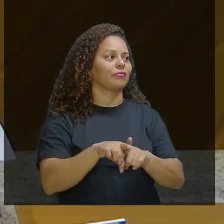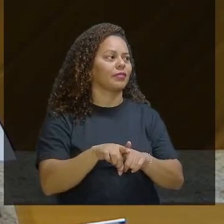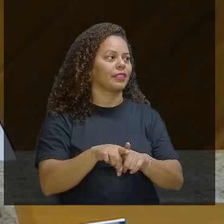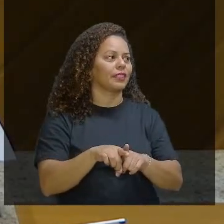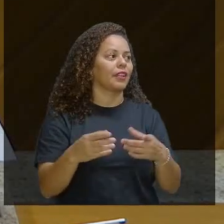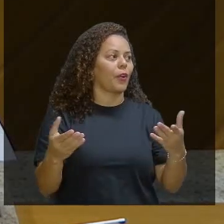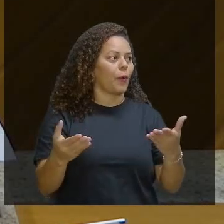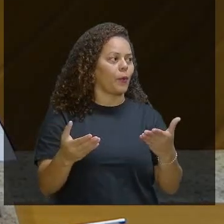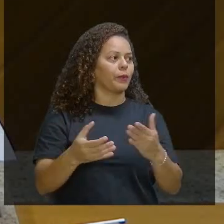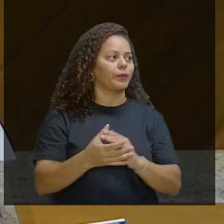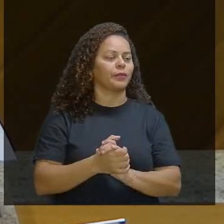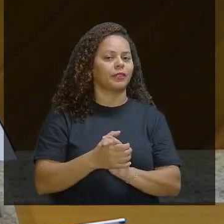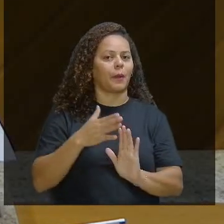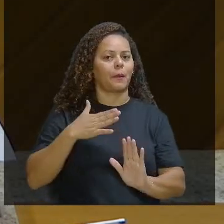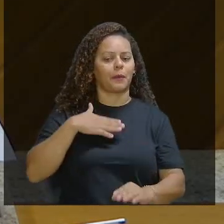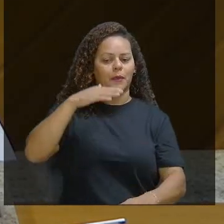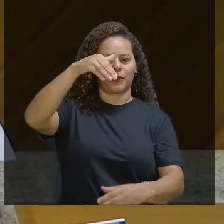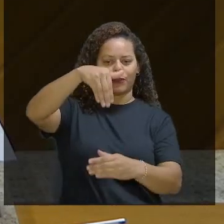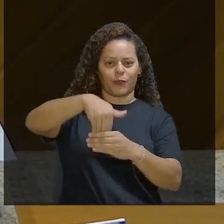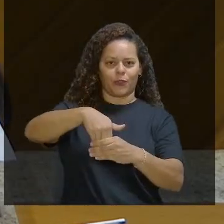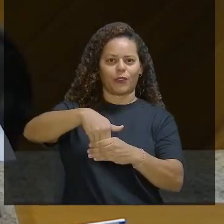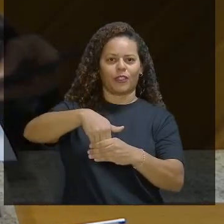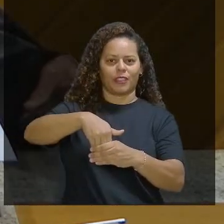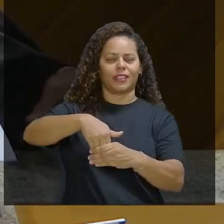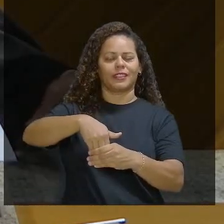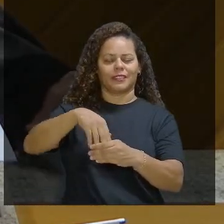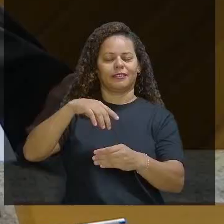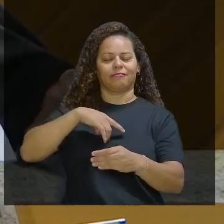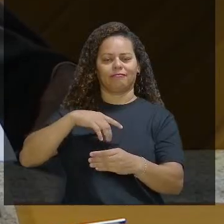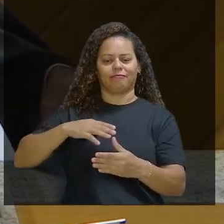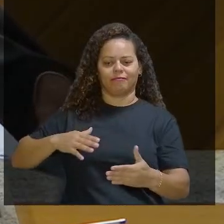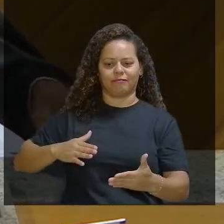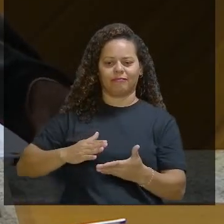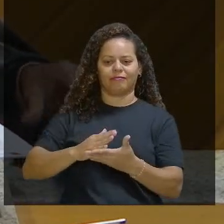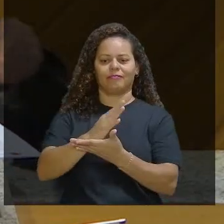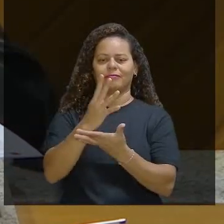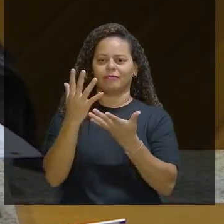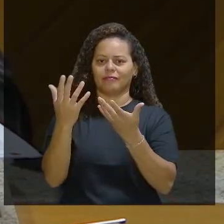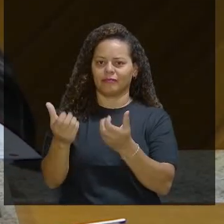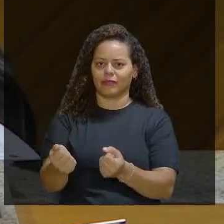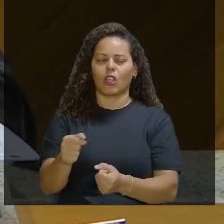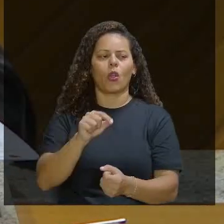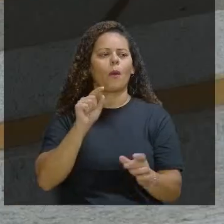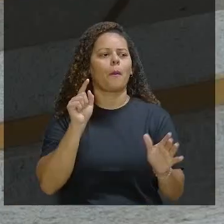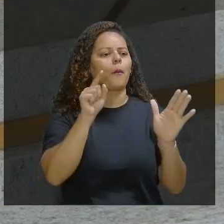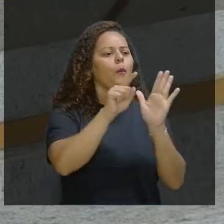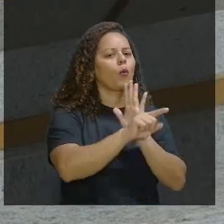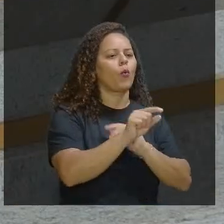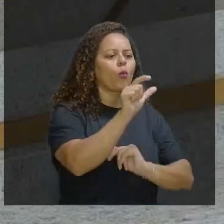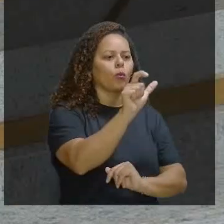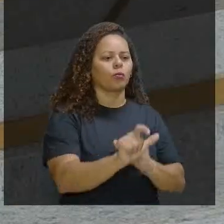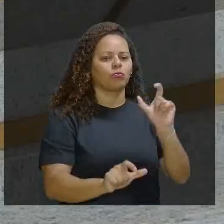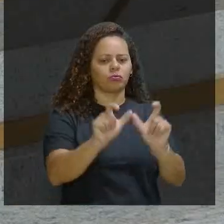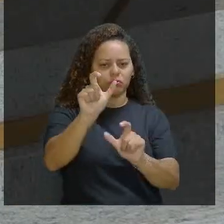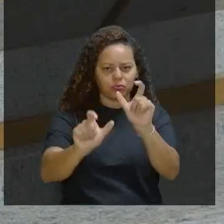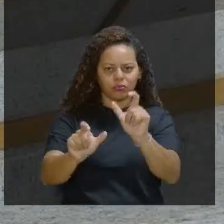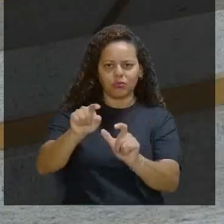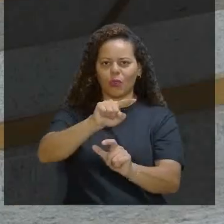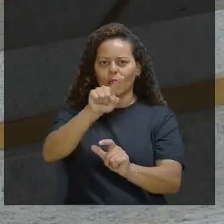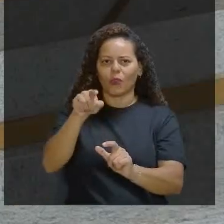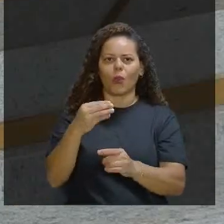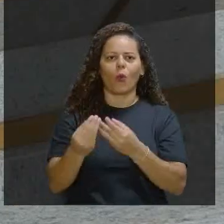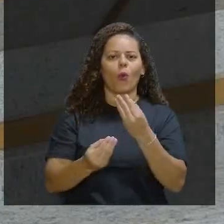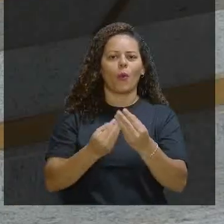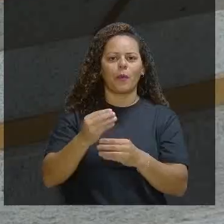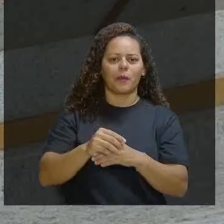manifestando desde já o meu voto pela aprovação. Como vota o juiz Agostinho